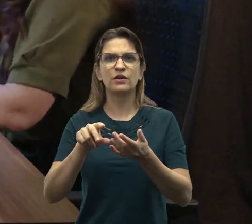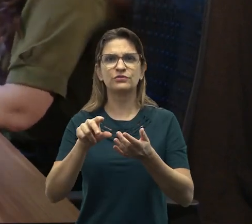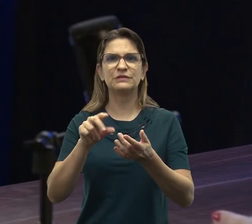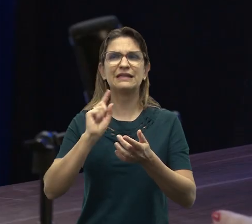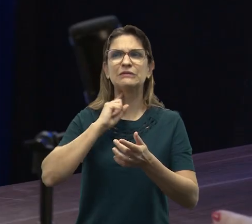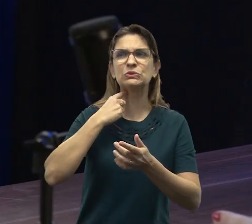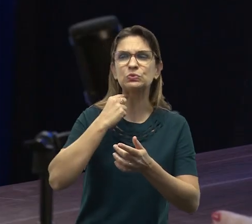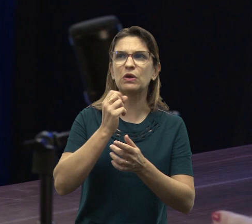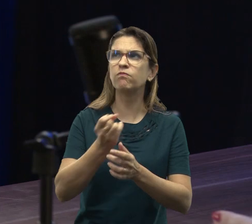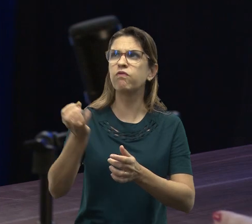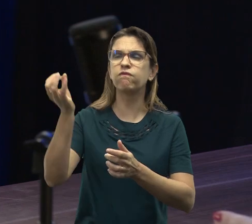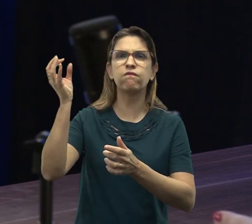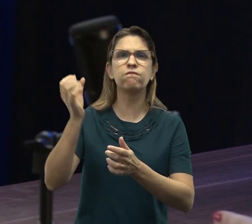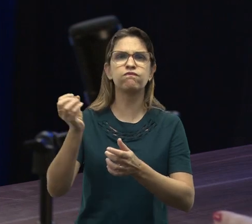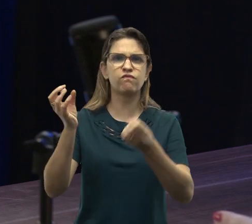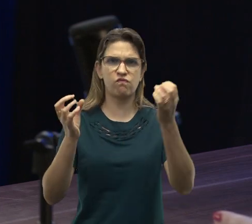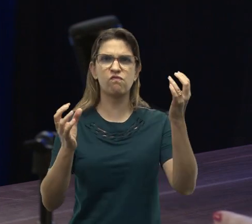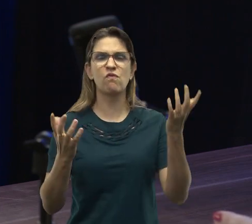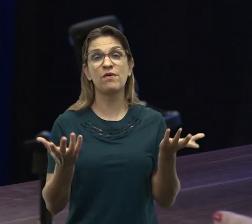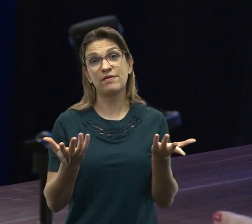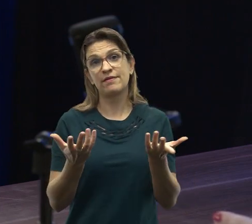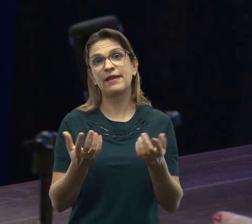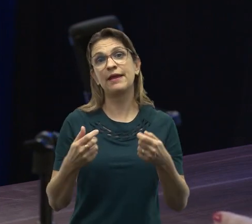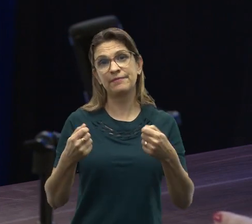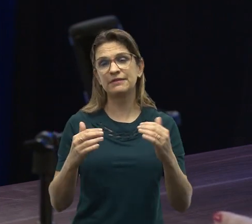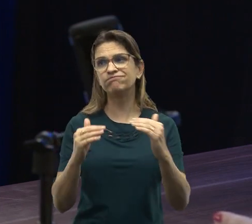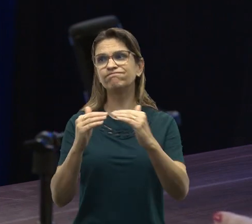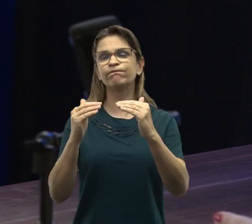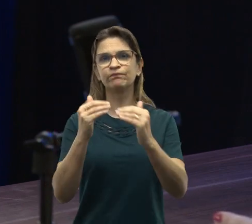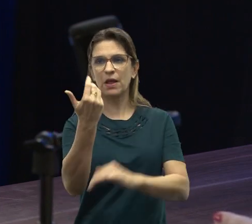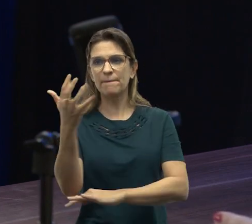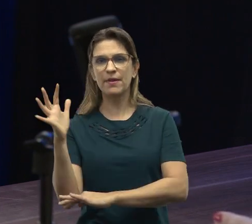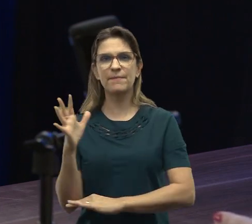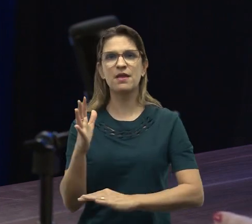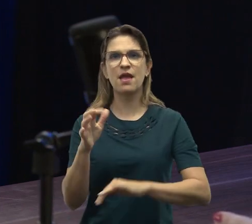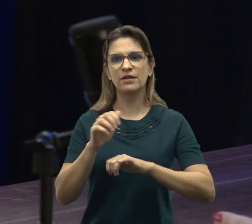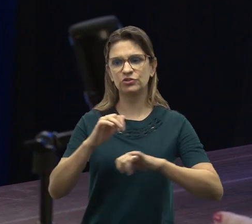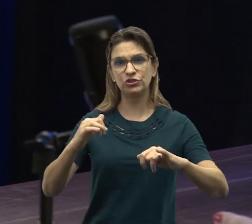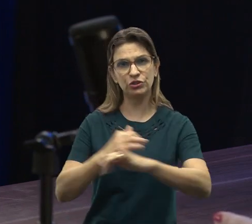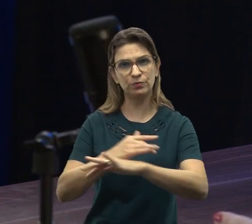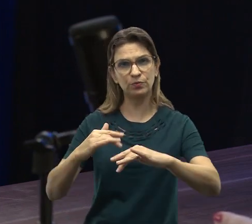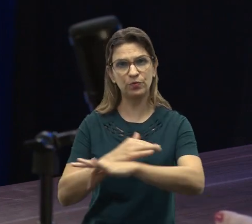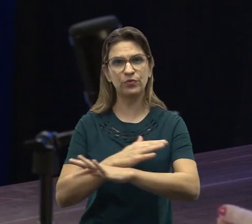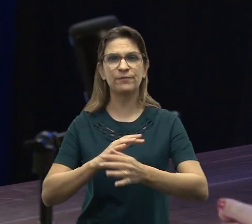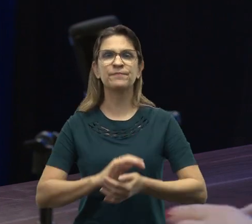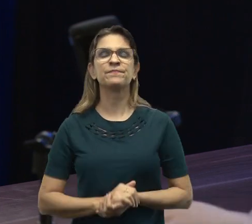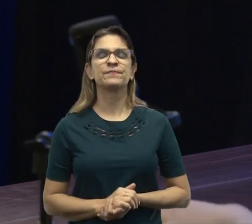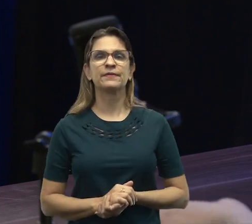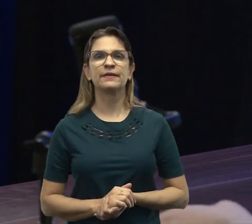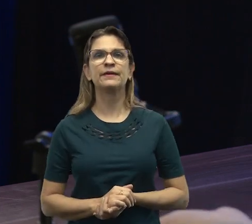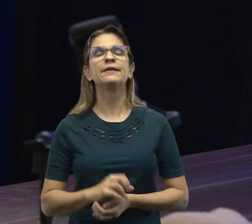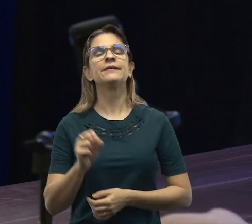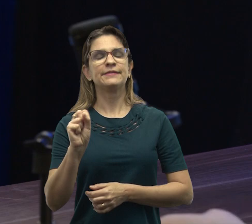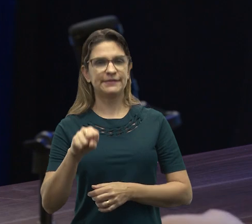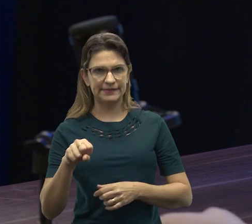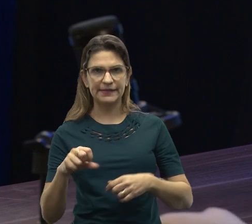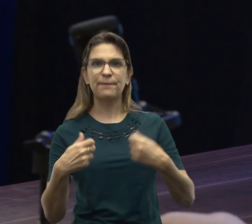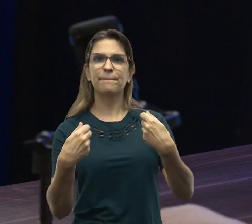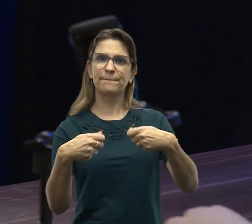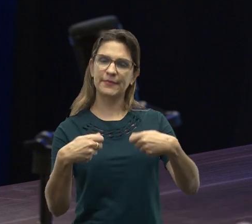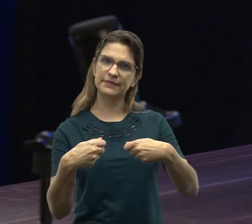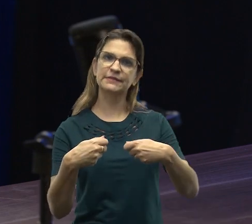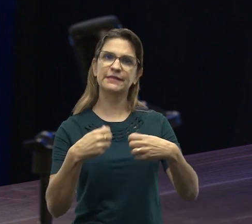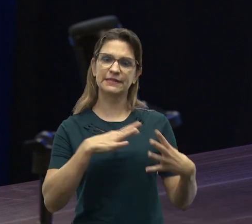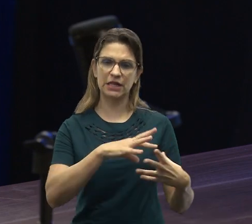população. Não tem como a gente pensar hoje em grandes capitais sem pensar nessa pauta da